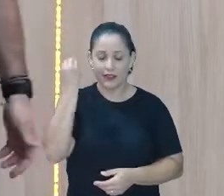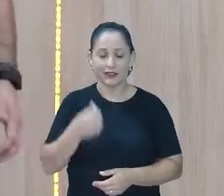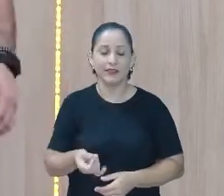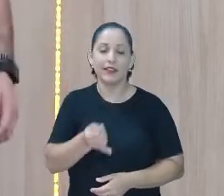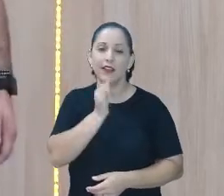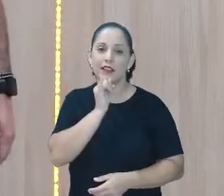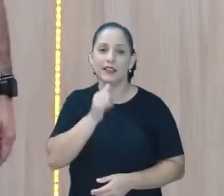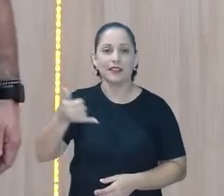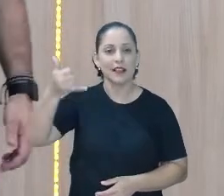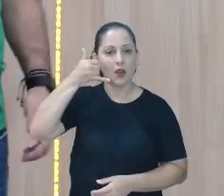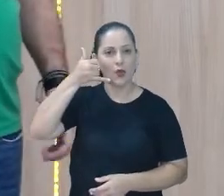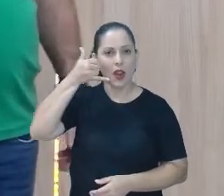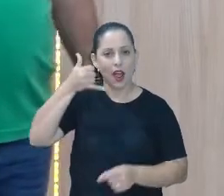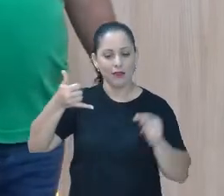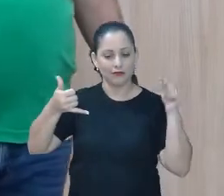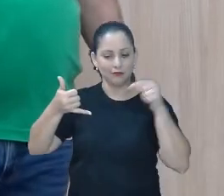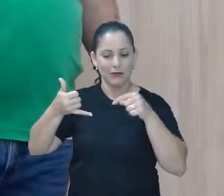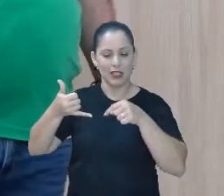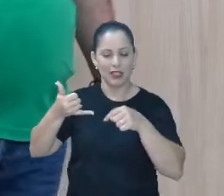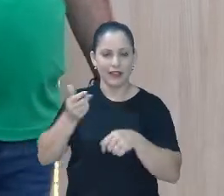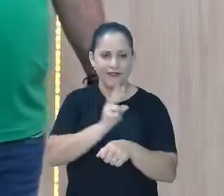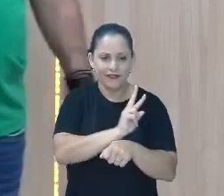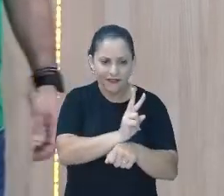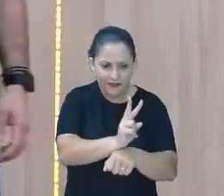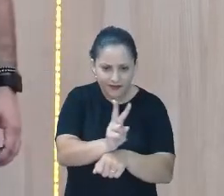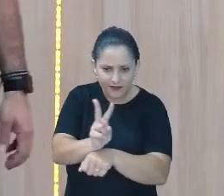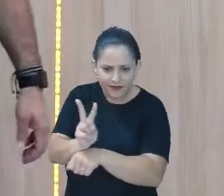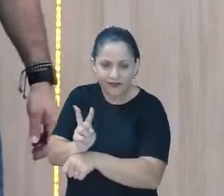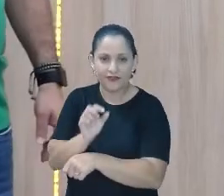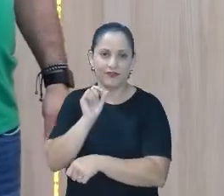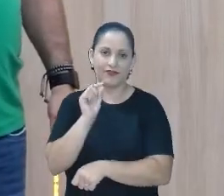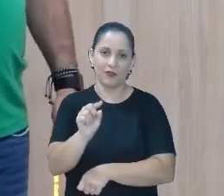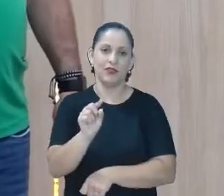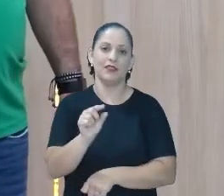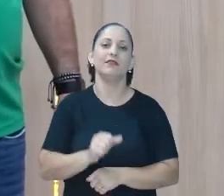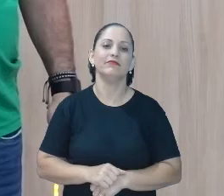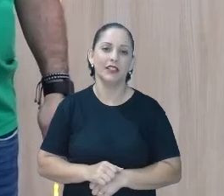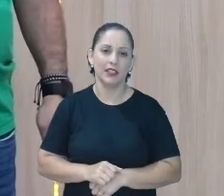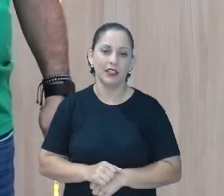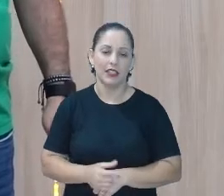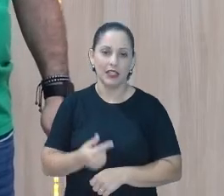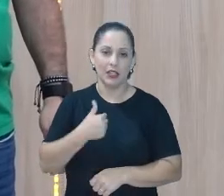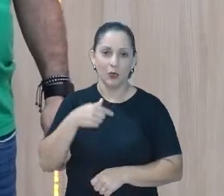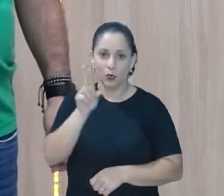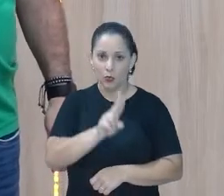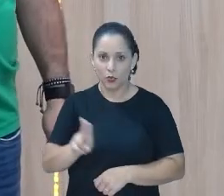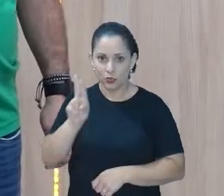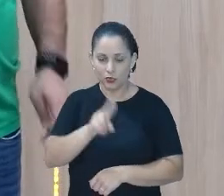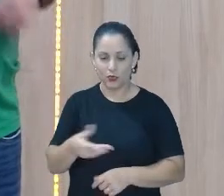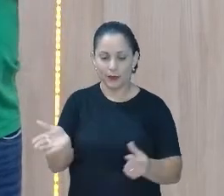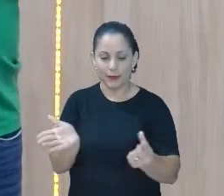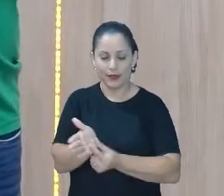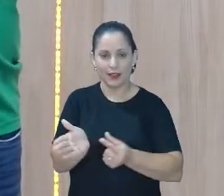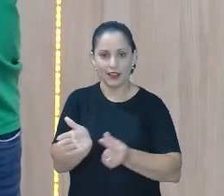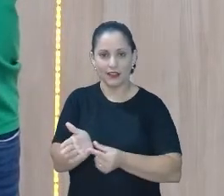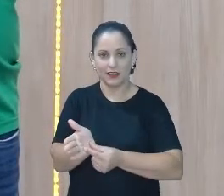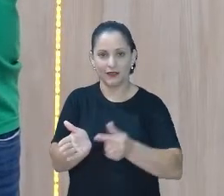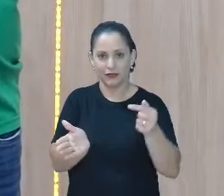celular que você usa em casa, ele já lhe monitora. Então, eu uso um aplicativo, né,